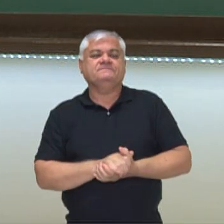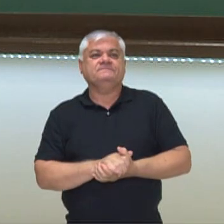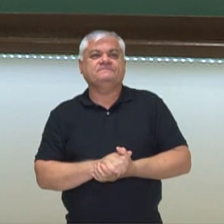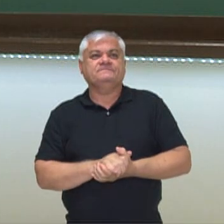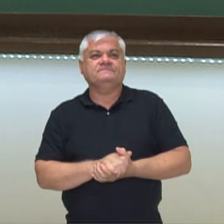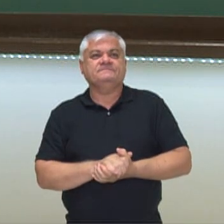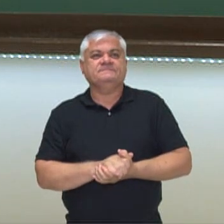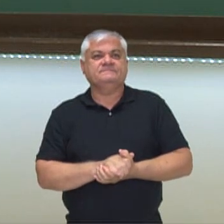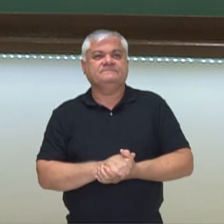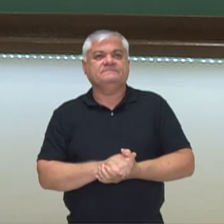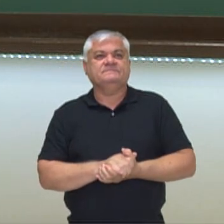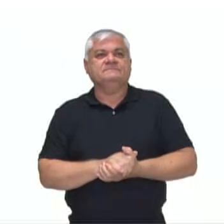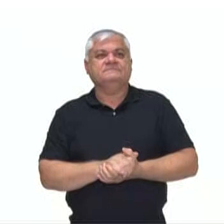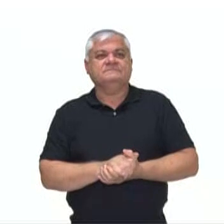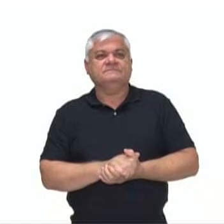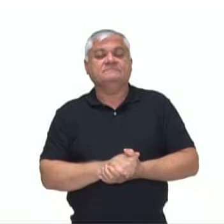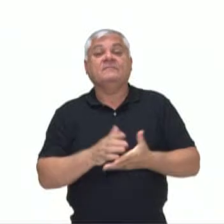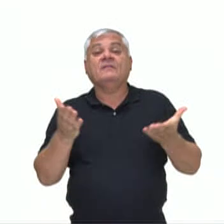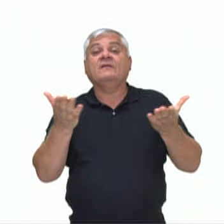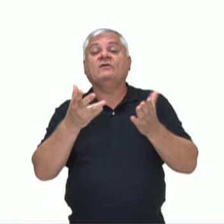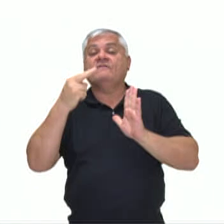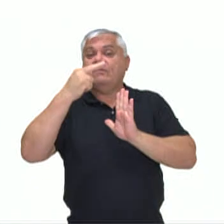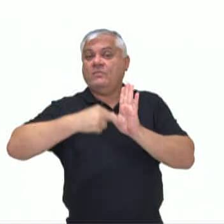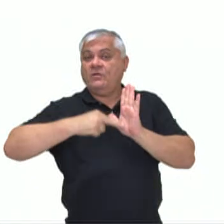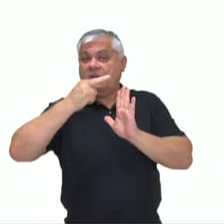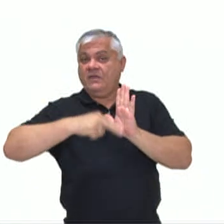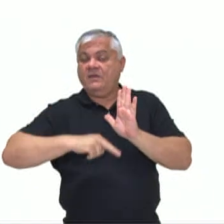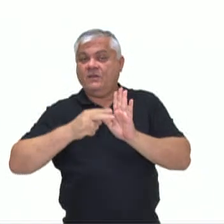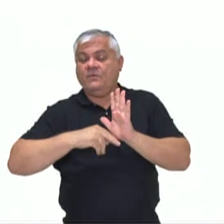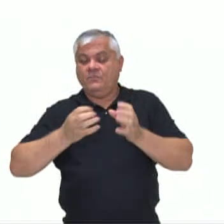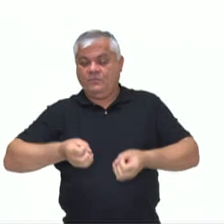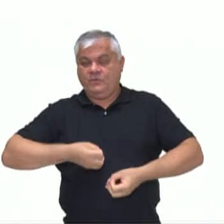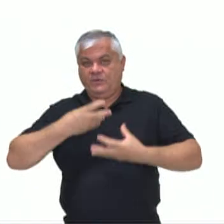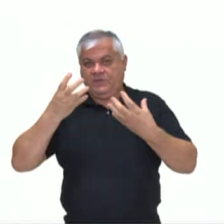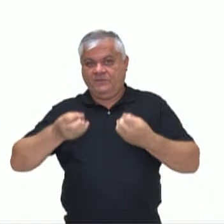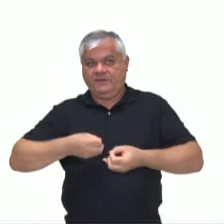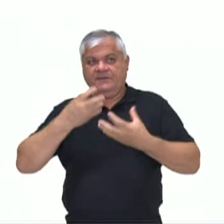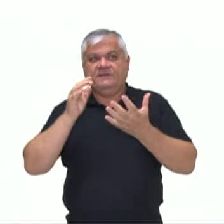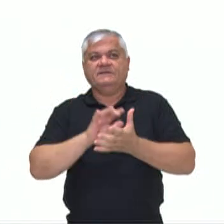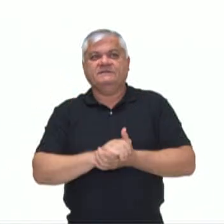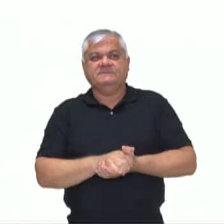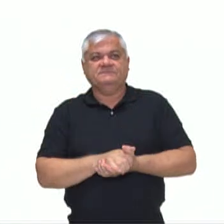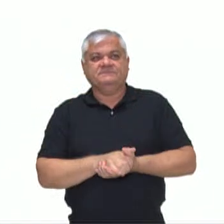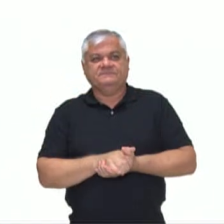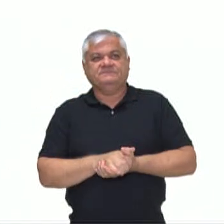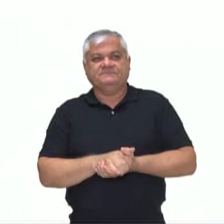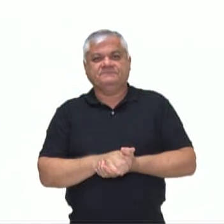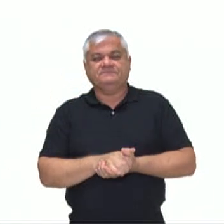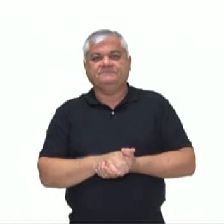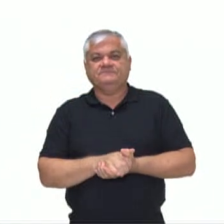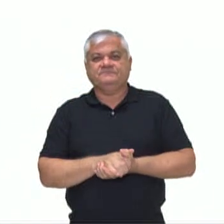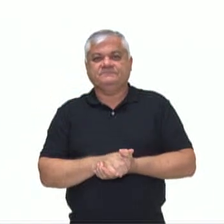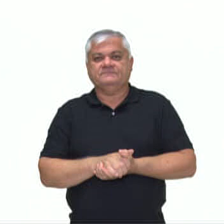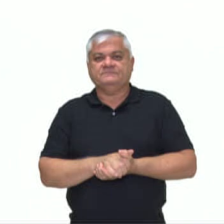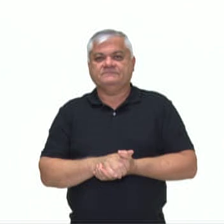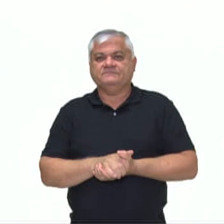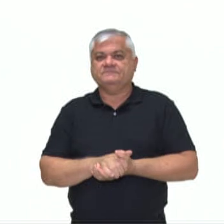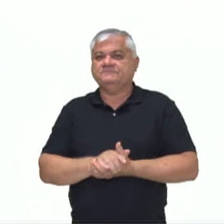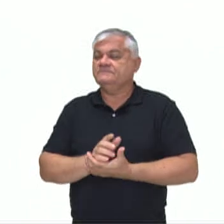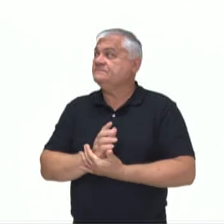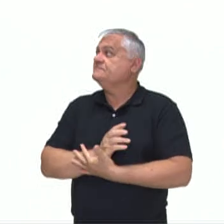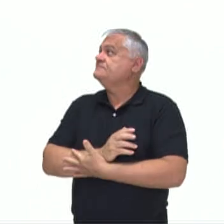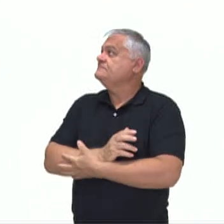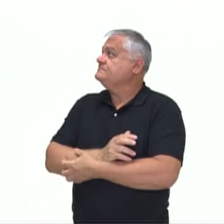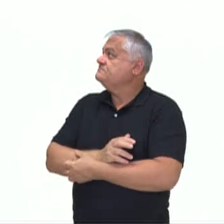Now let's read a poem. Agora vamos ler um poema. Esse poema é Will I Have Grown Up by Friday